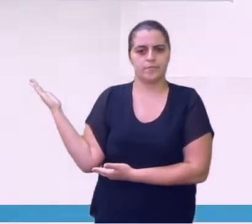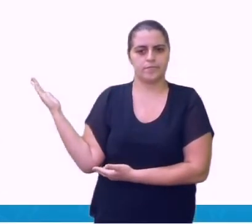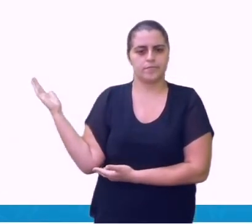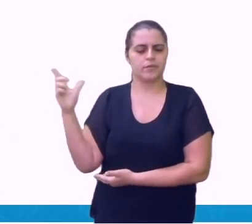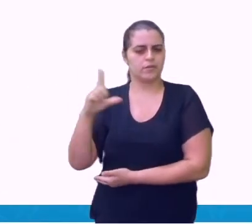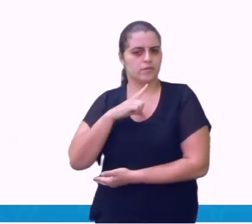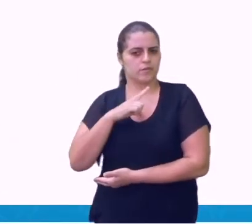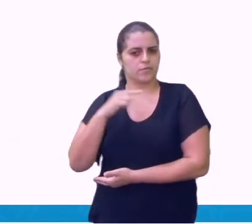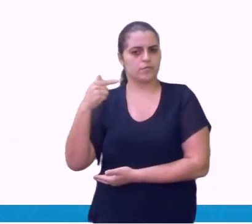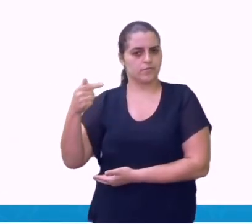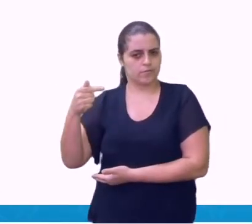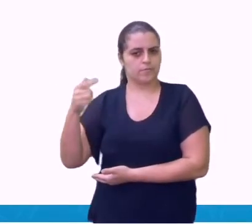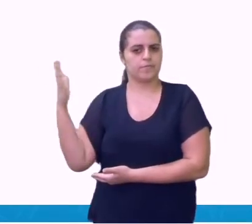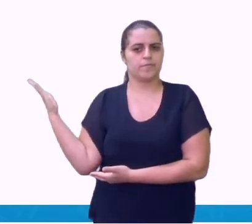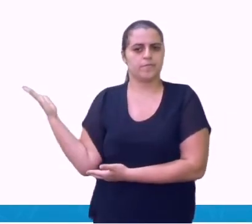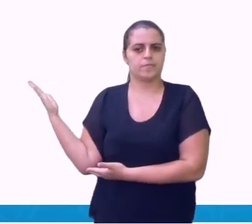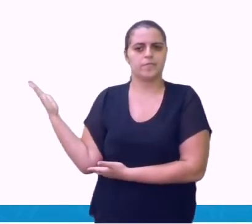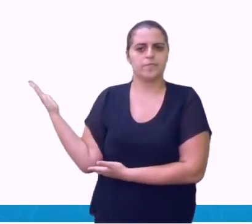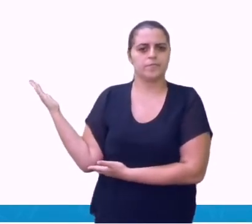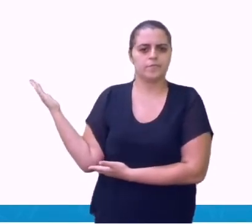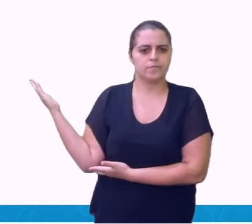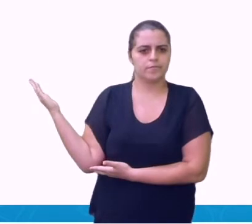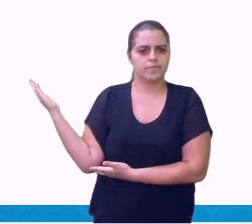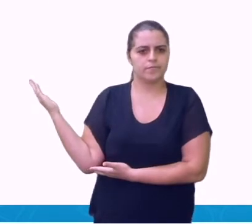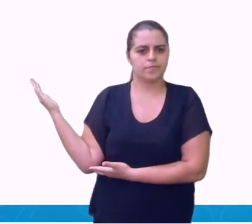aqui eu tenho 7.